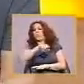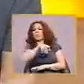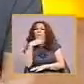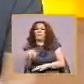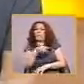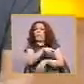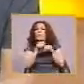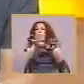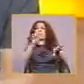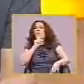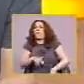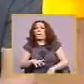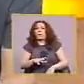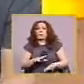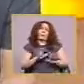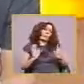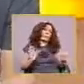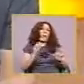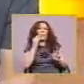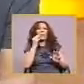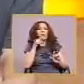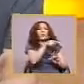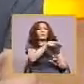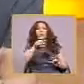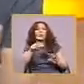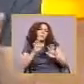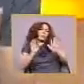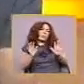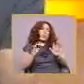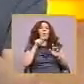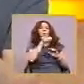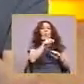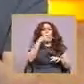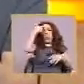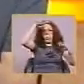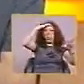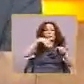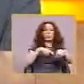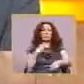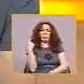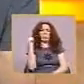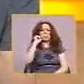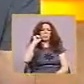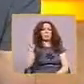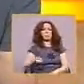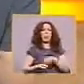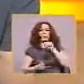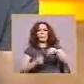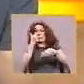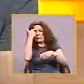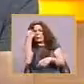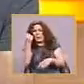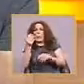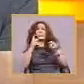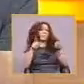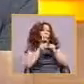é relevante é a noção de comportamento de risco. Esse sim é, ou deve ser, um critério de triagem.